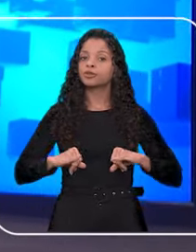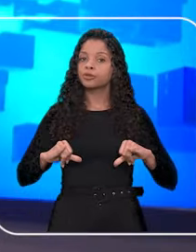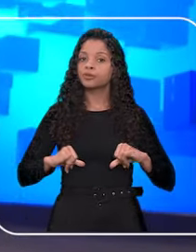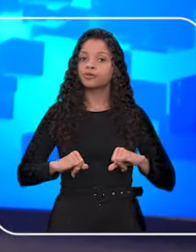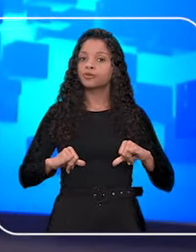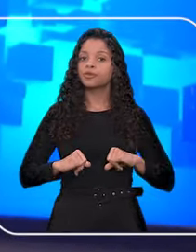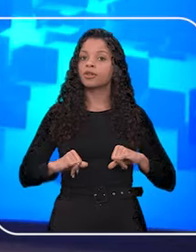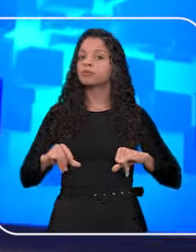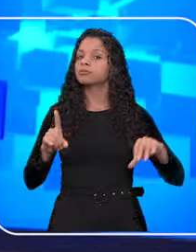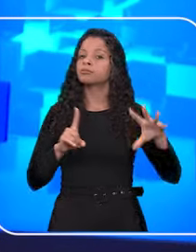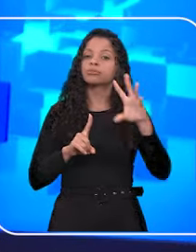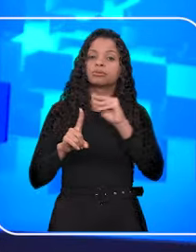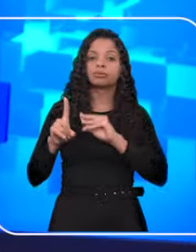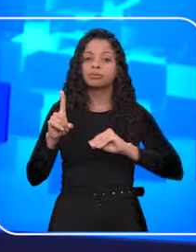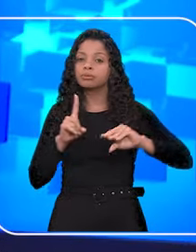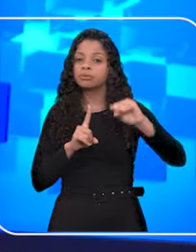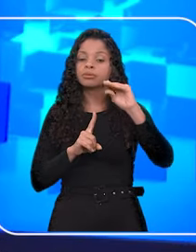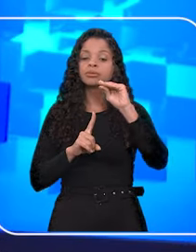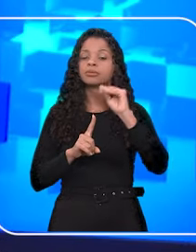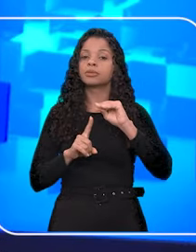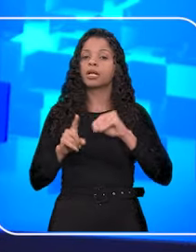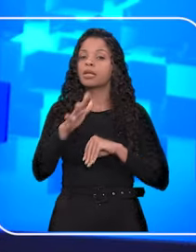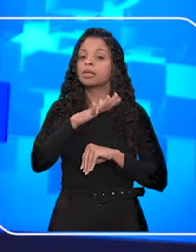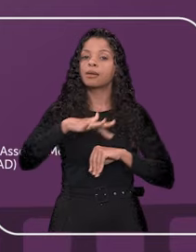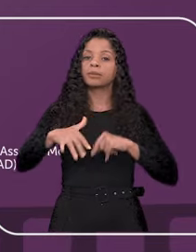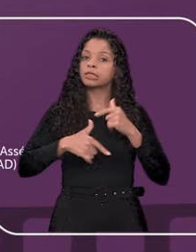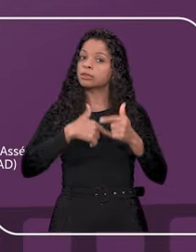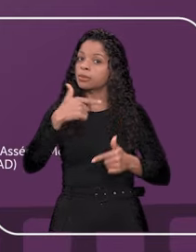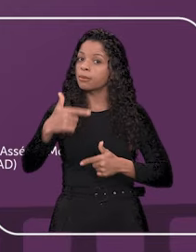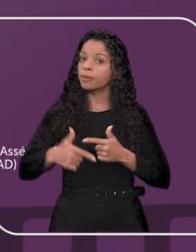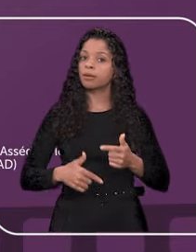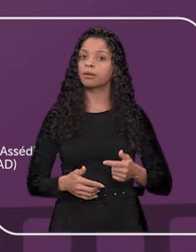algum episódio de assédio no seu ambiente de